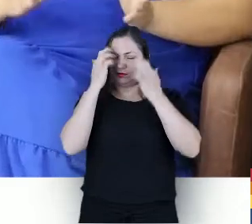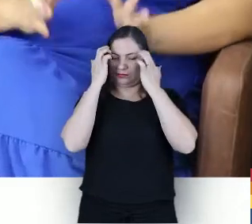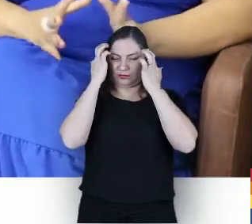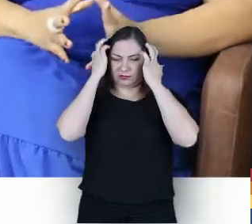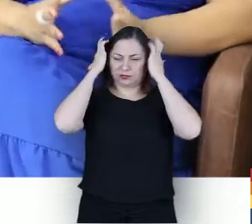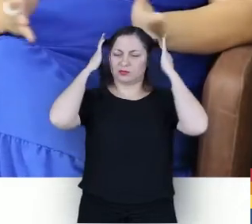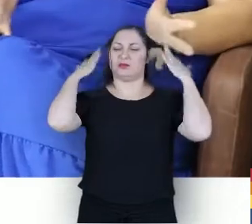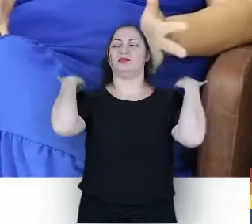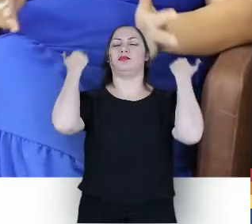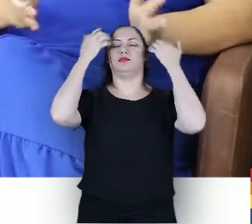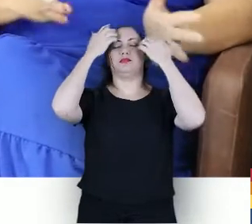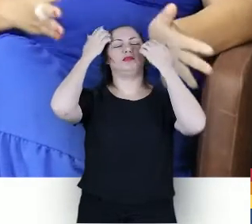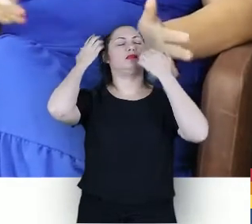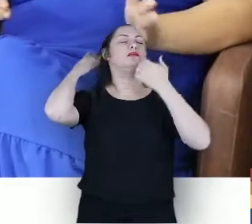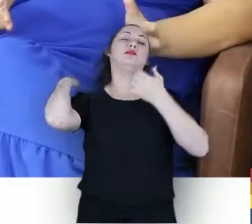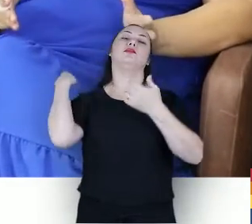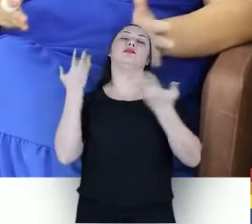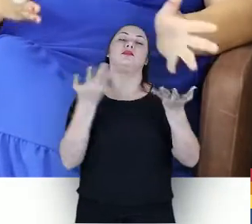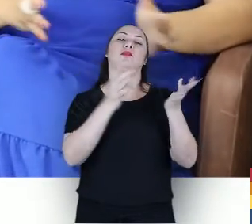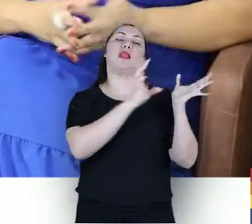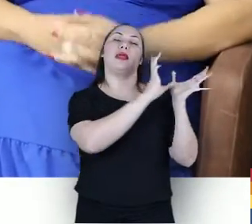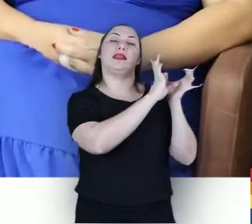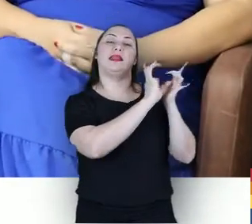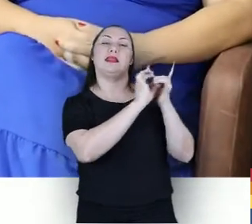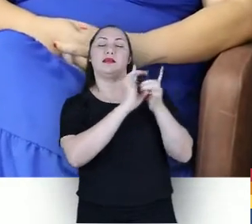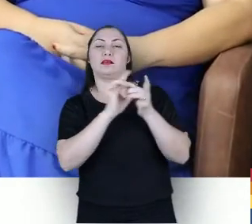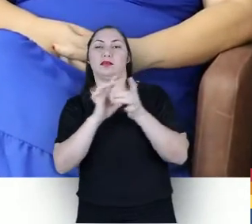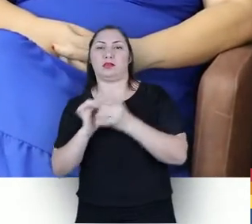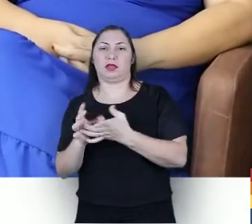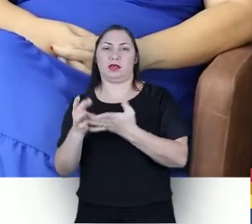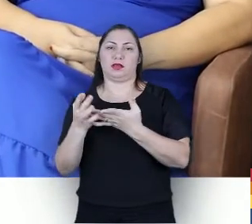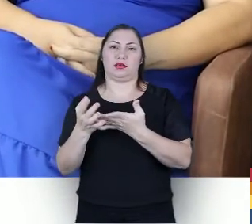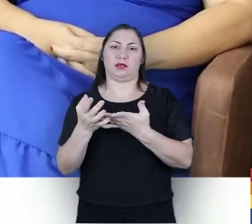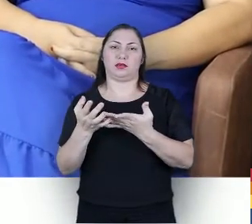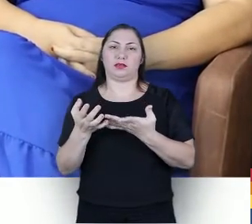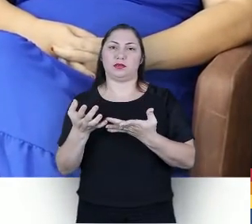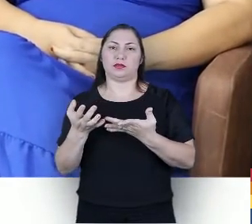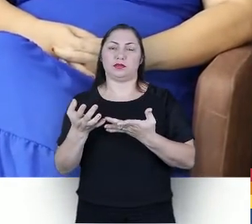ver na parte diversificada, que no caso aqui é um itinerário formativo.